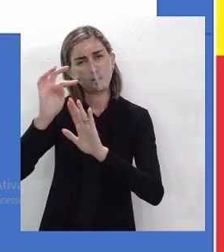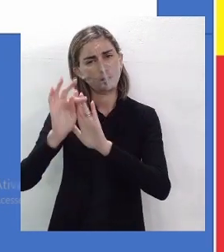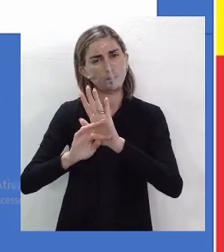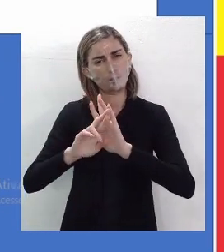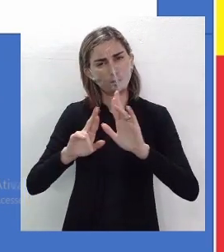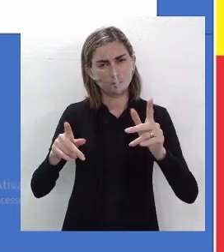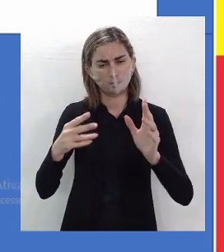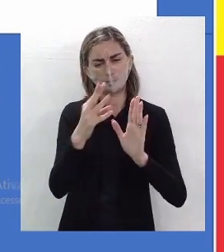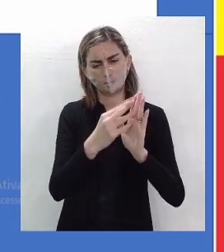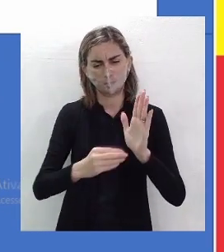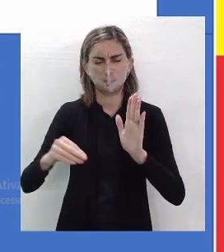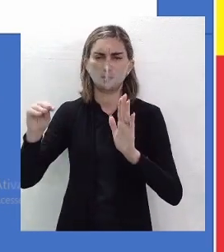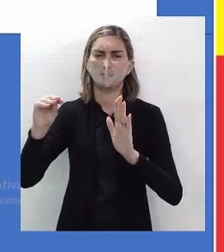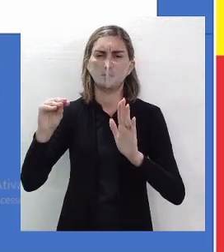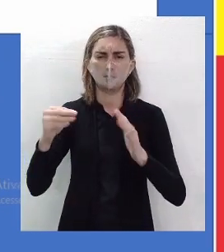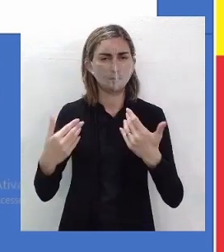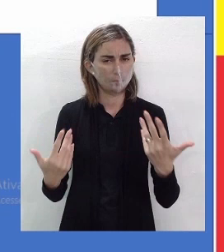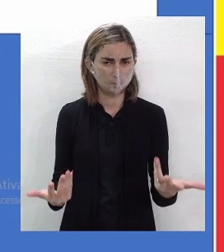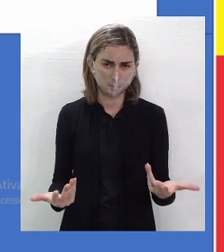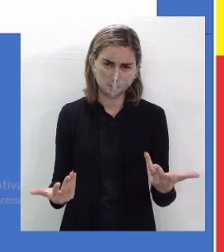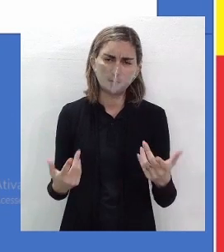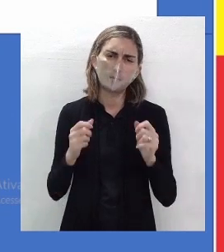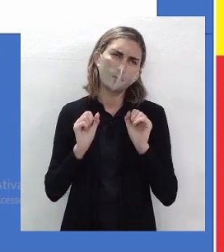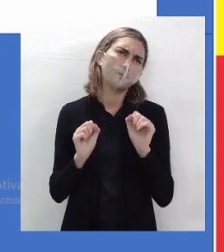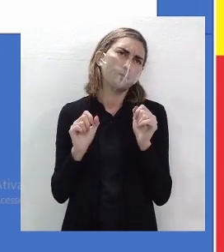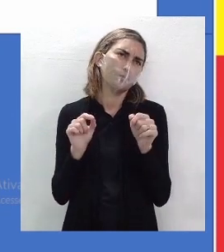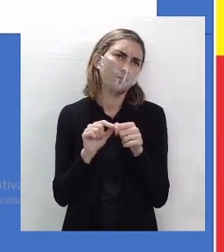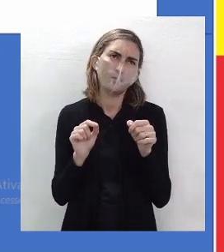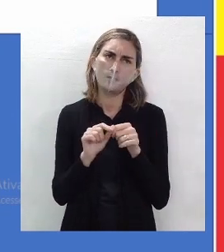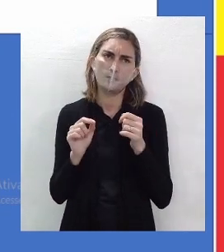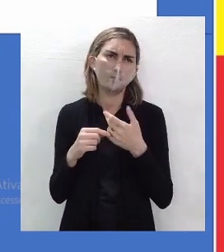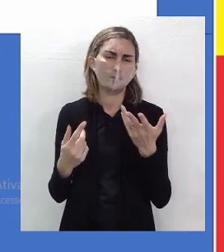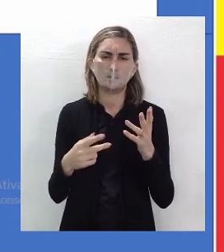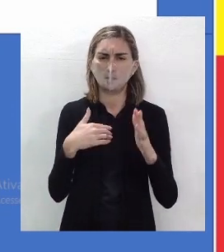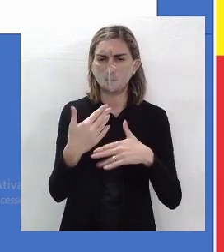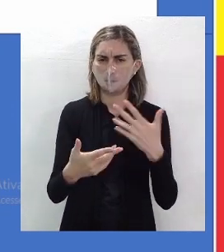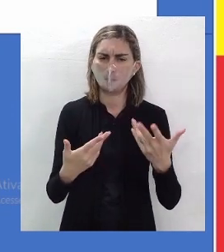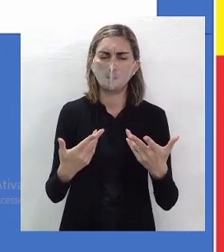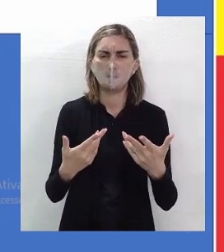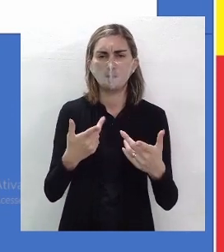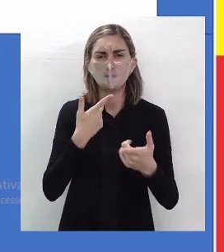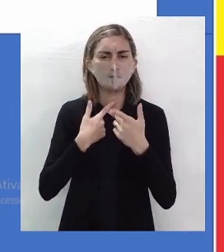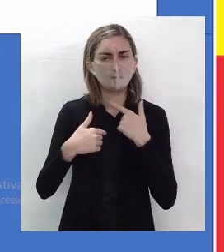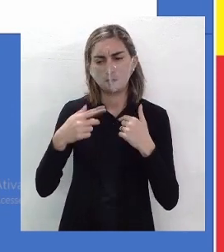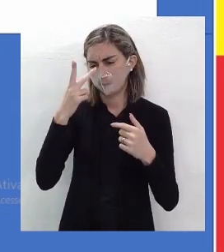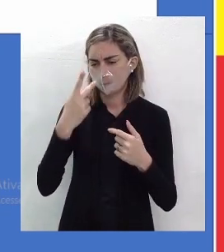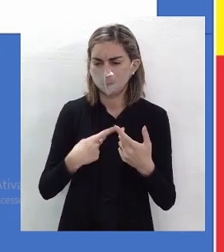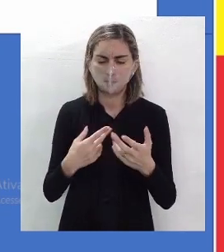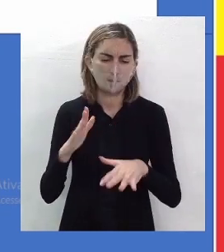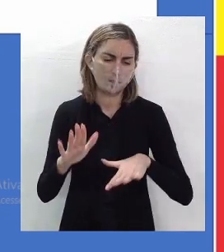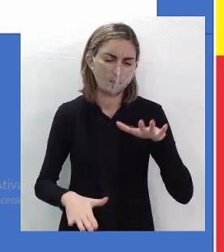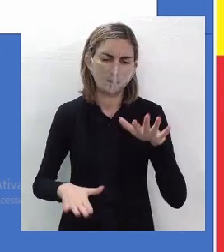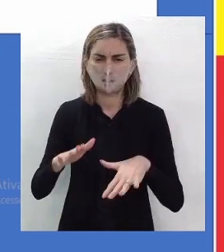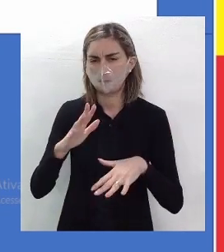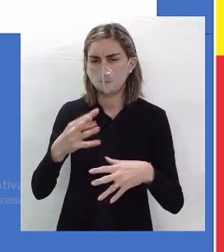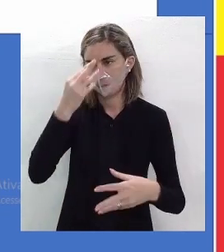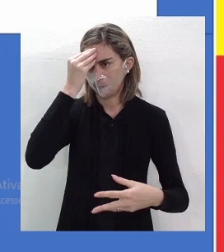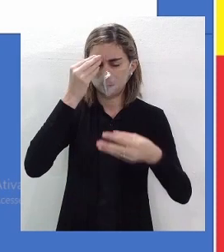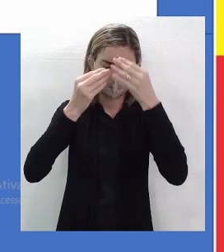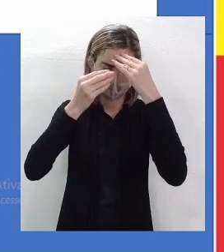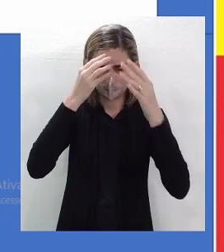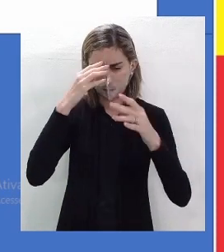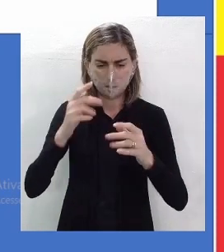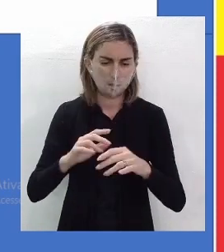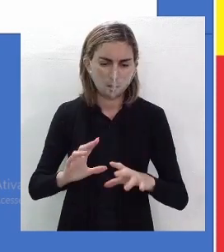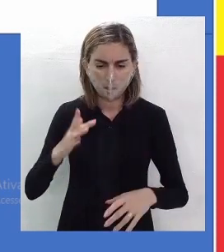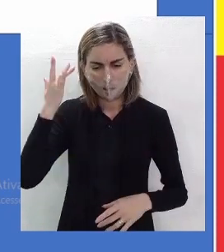previamente. Atenção! A gente pode fazer isso de forma proposital e às vezes aquilo já está tão na nossa cabeça que a